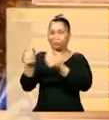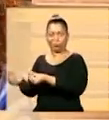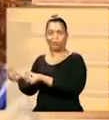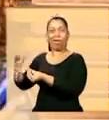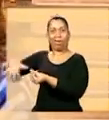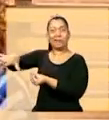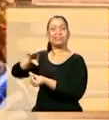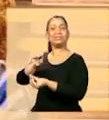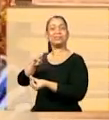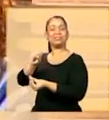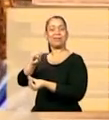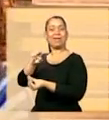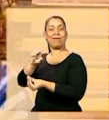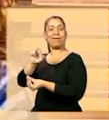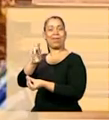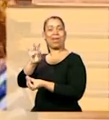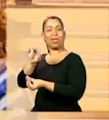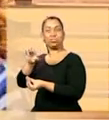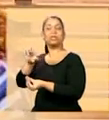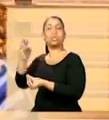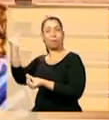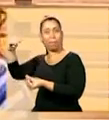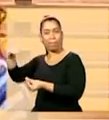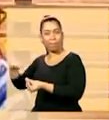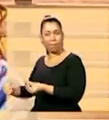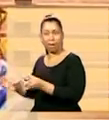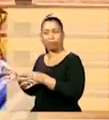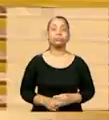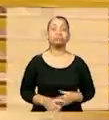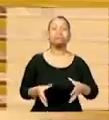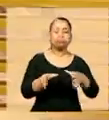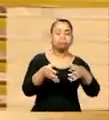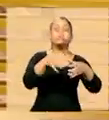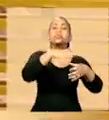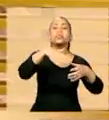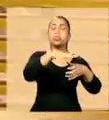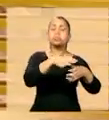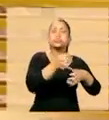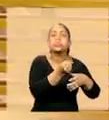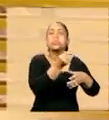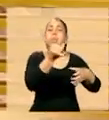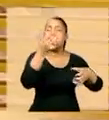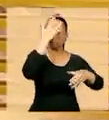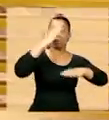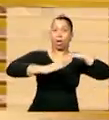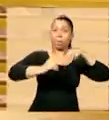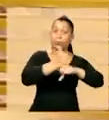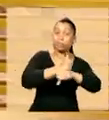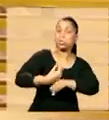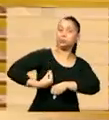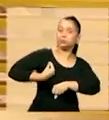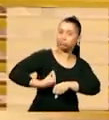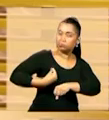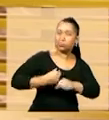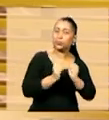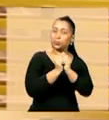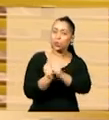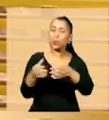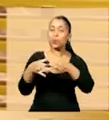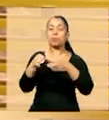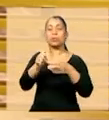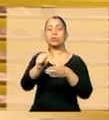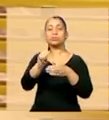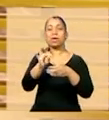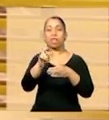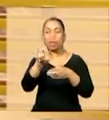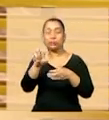documento é encaminhado até nós, que é o que preenche o nosso banco de dados. Ana, e a equipe? Quais são os profissionais que participam, que